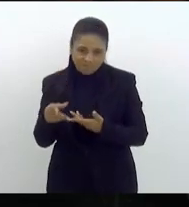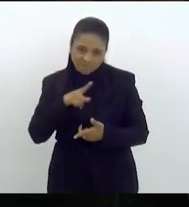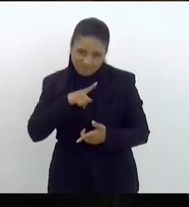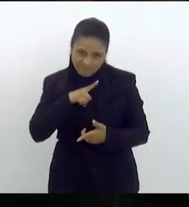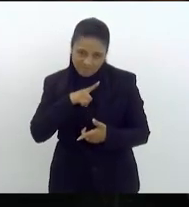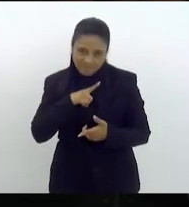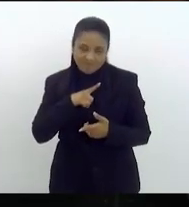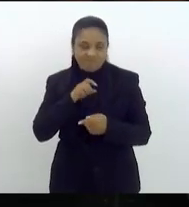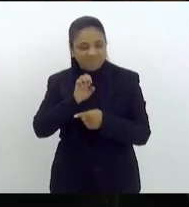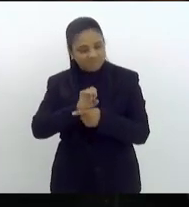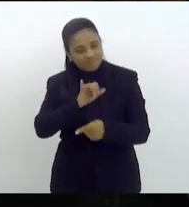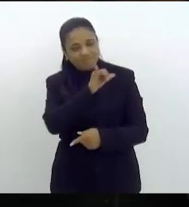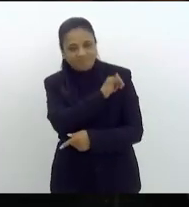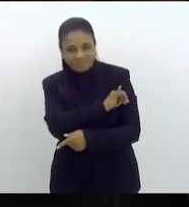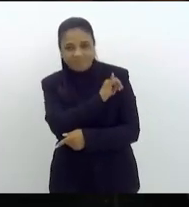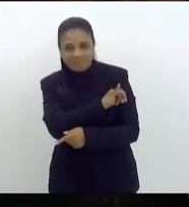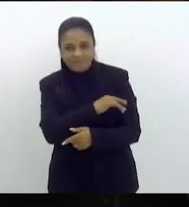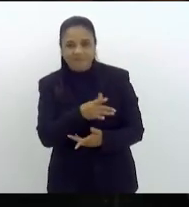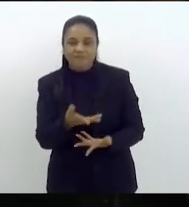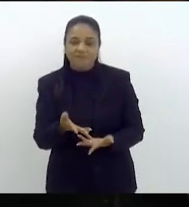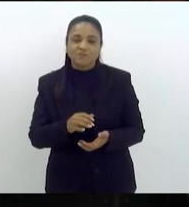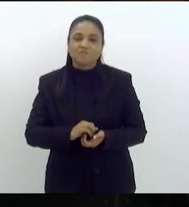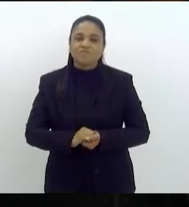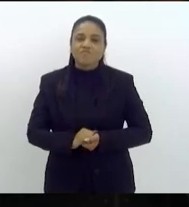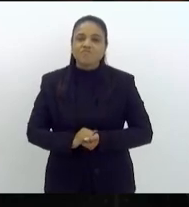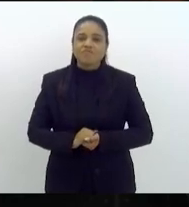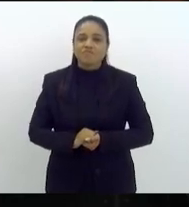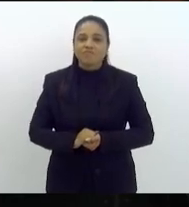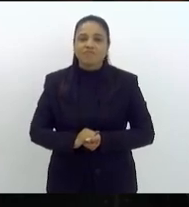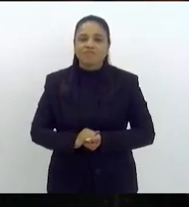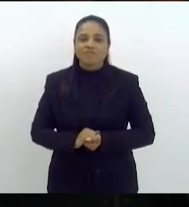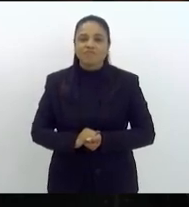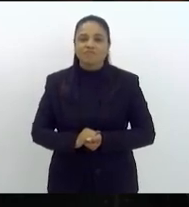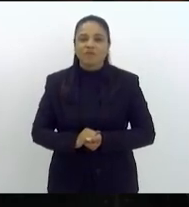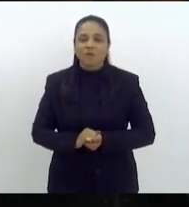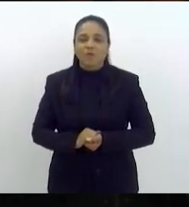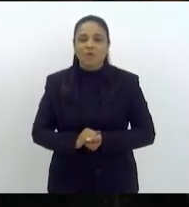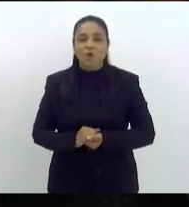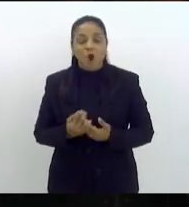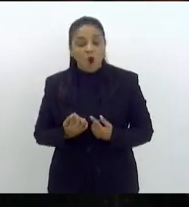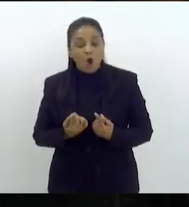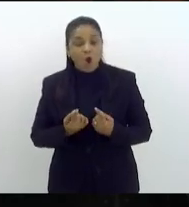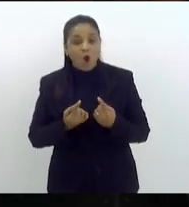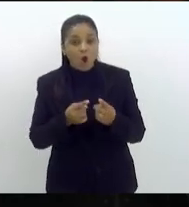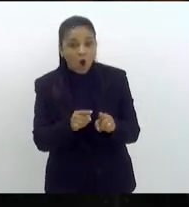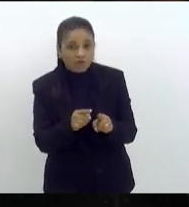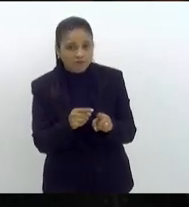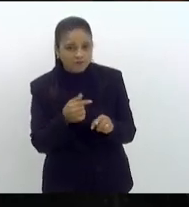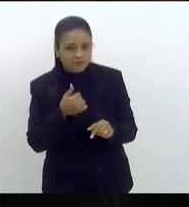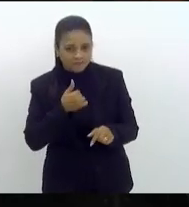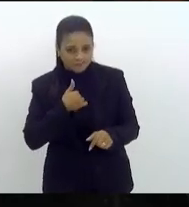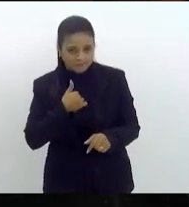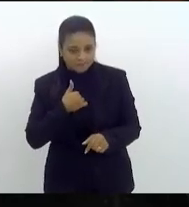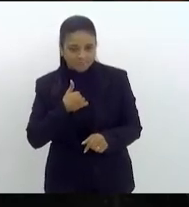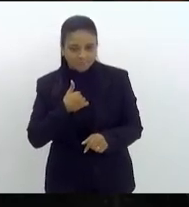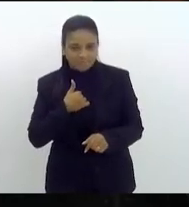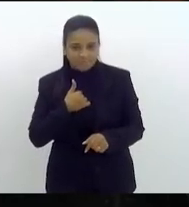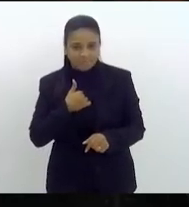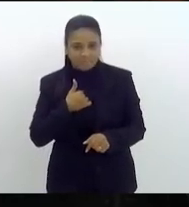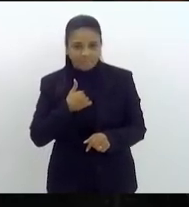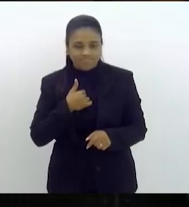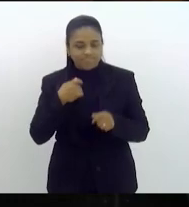o nosso Estado do Rio de Janeiro então contra isso é que nos